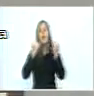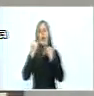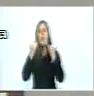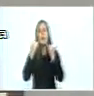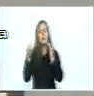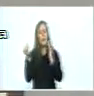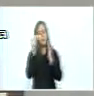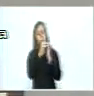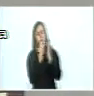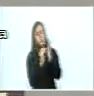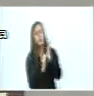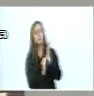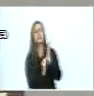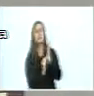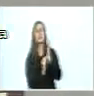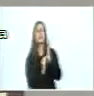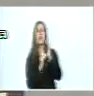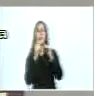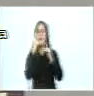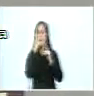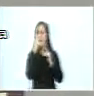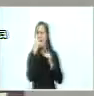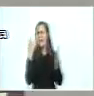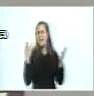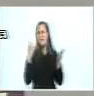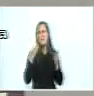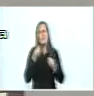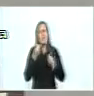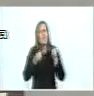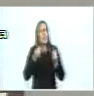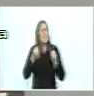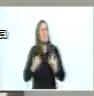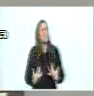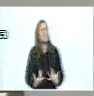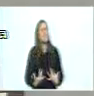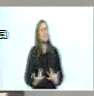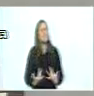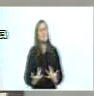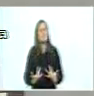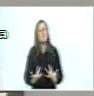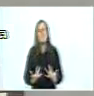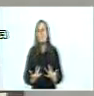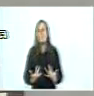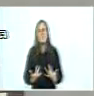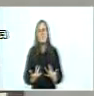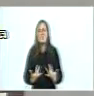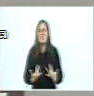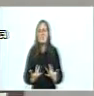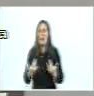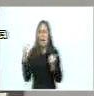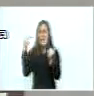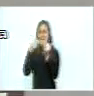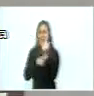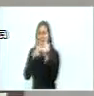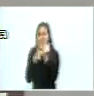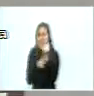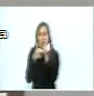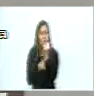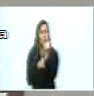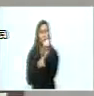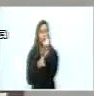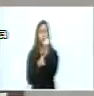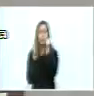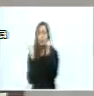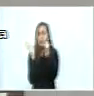esses dados parece que eles são, como que eu vou dizer, tão secretos que não pode ser